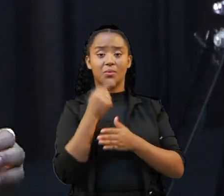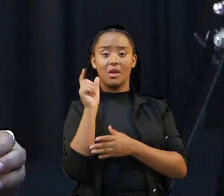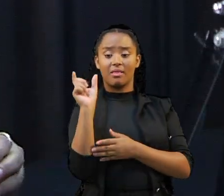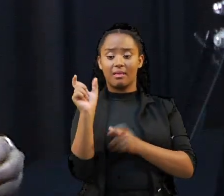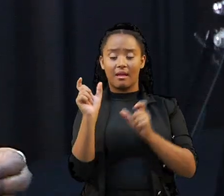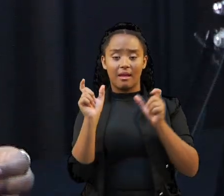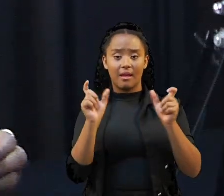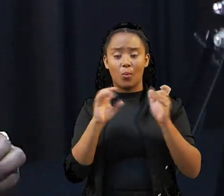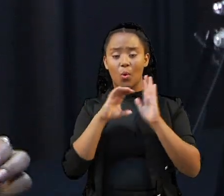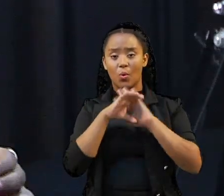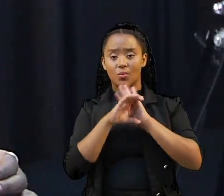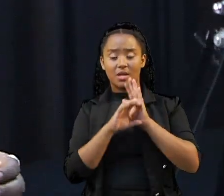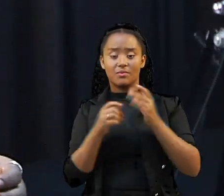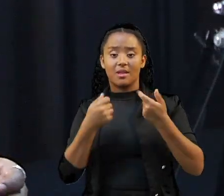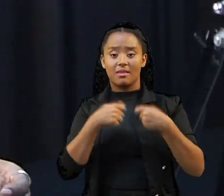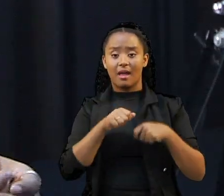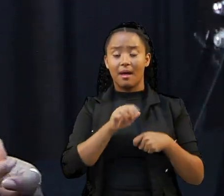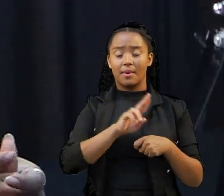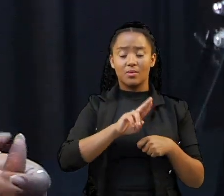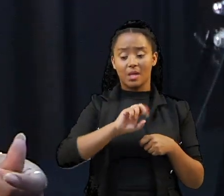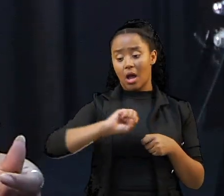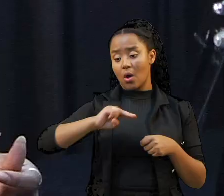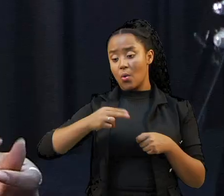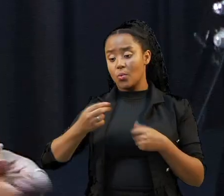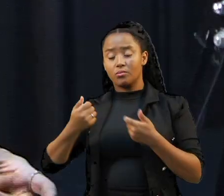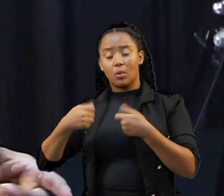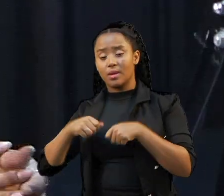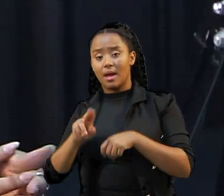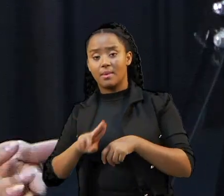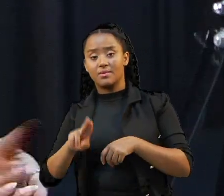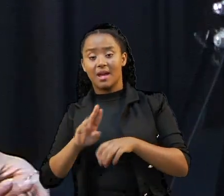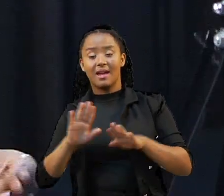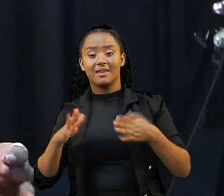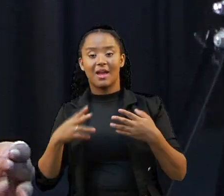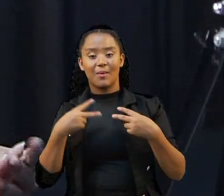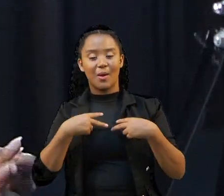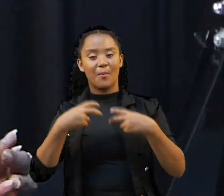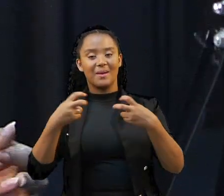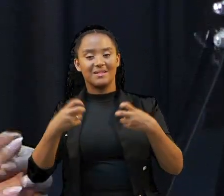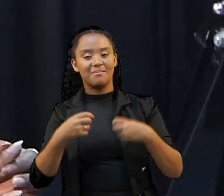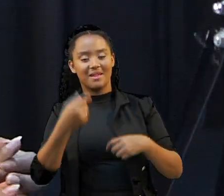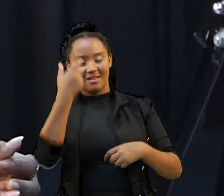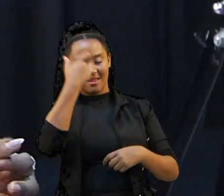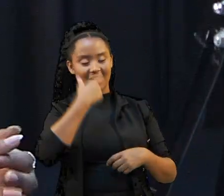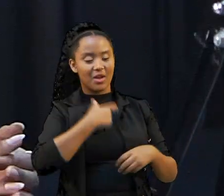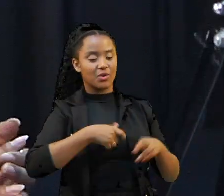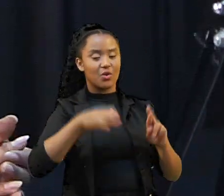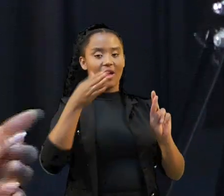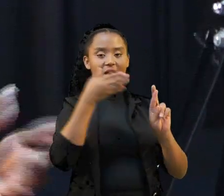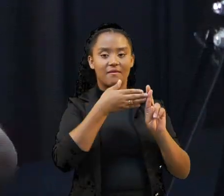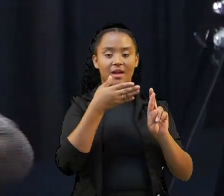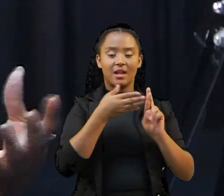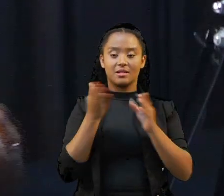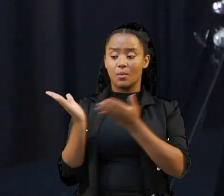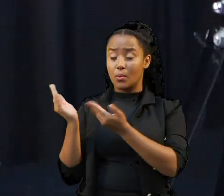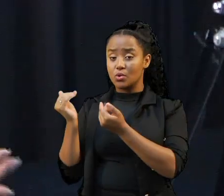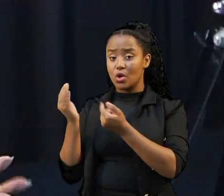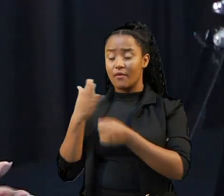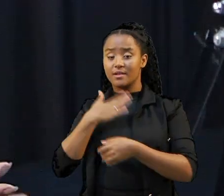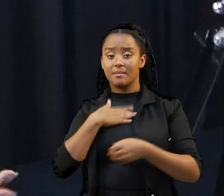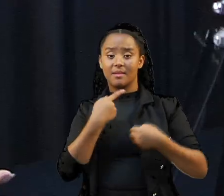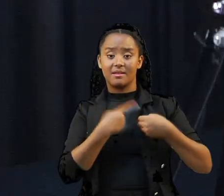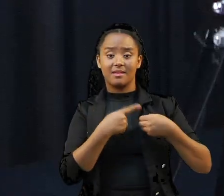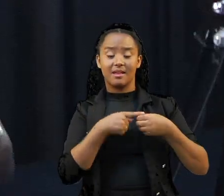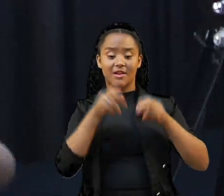que eles podem usar, podem ou não usar, sabe? Então, eu estou percebendo tanto que eu estou virando referência para os jovens de lá da